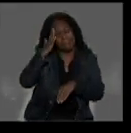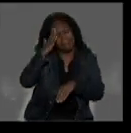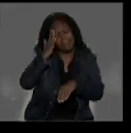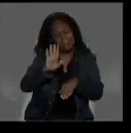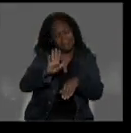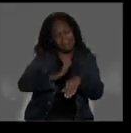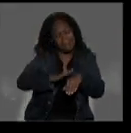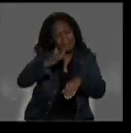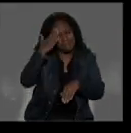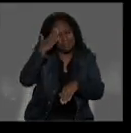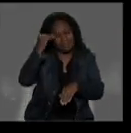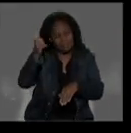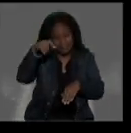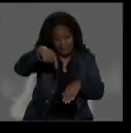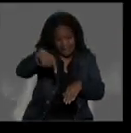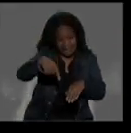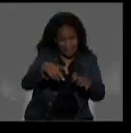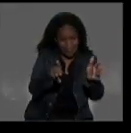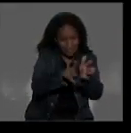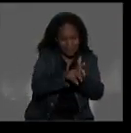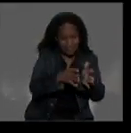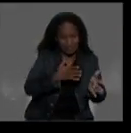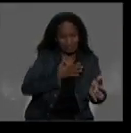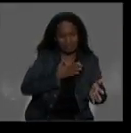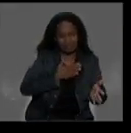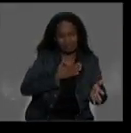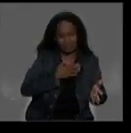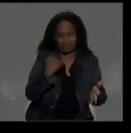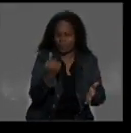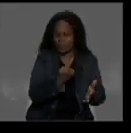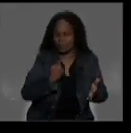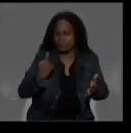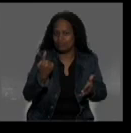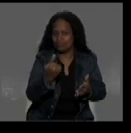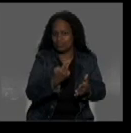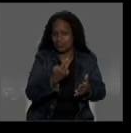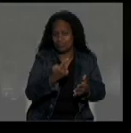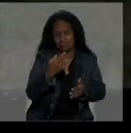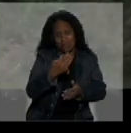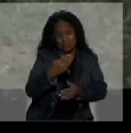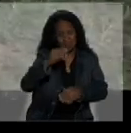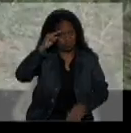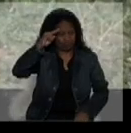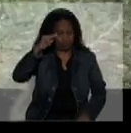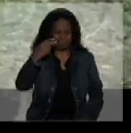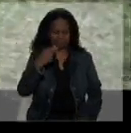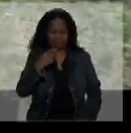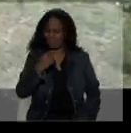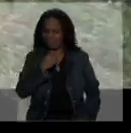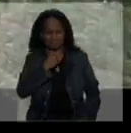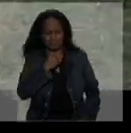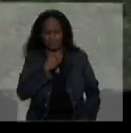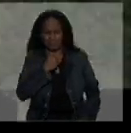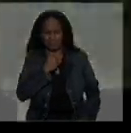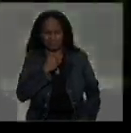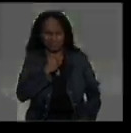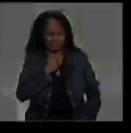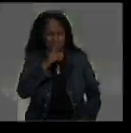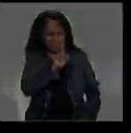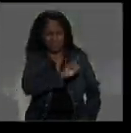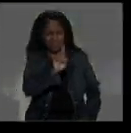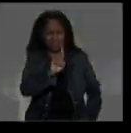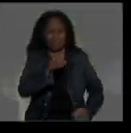respeitava. Mas sabíamos que aqui era o quilombo, né? Mas eles não deixavam